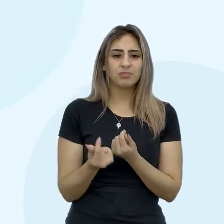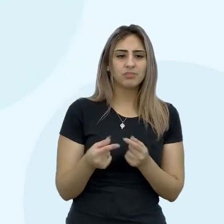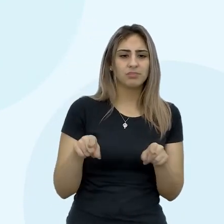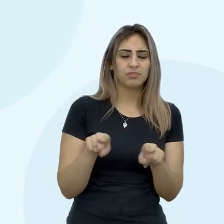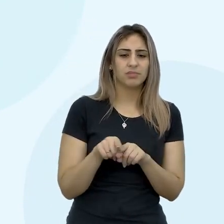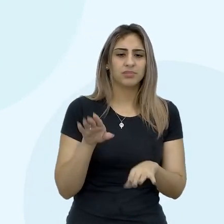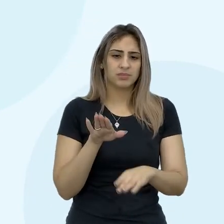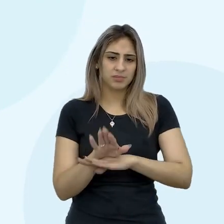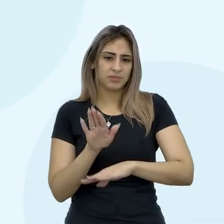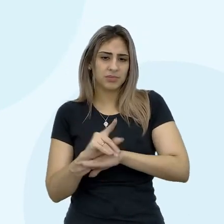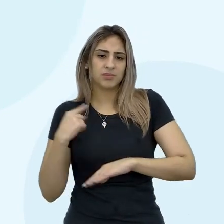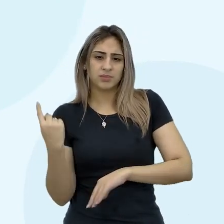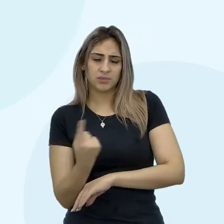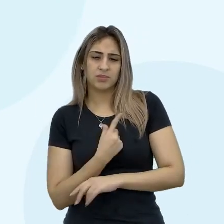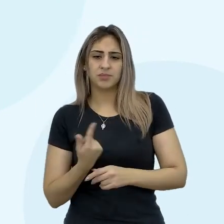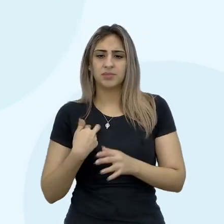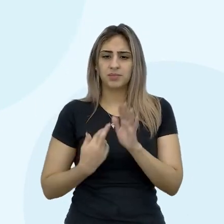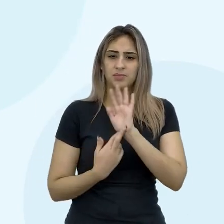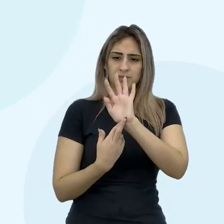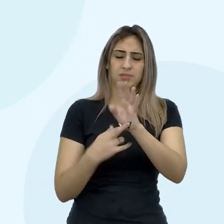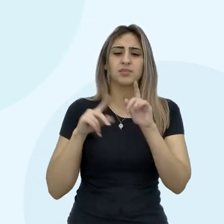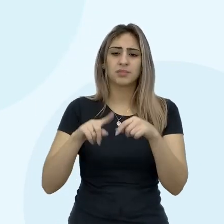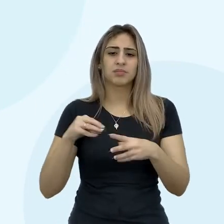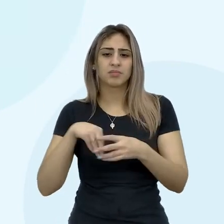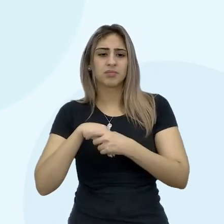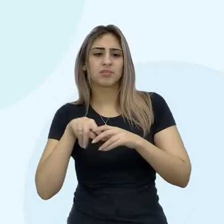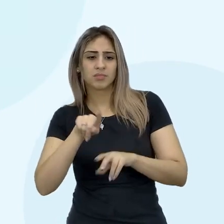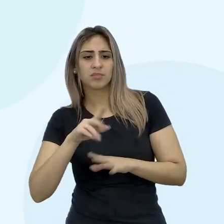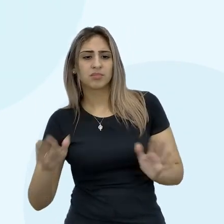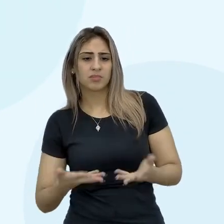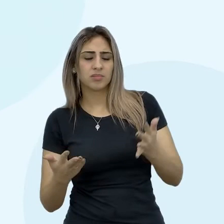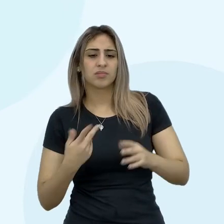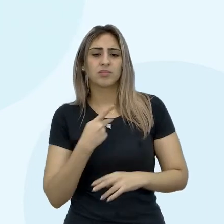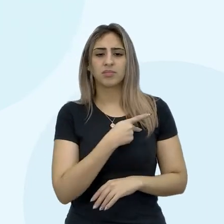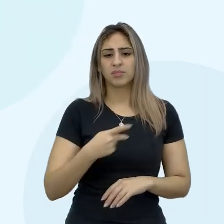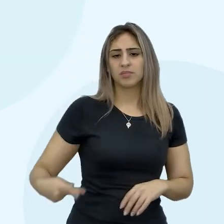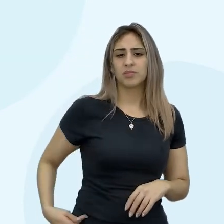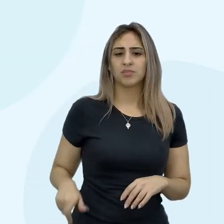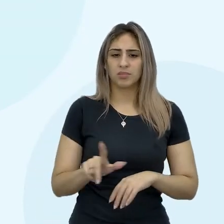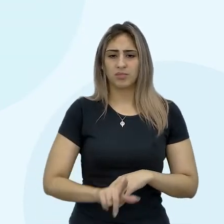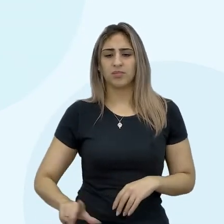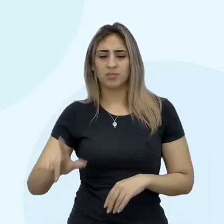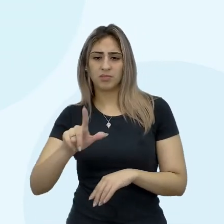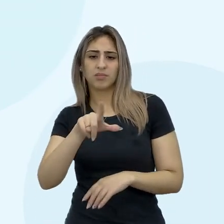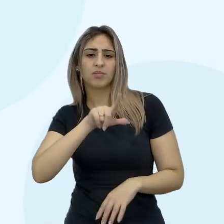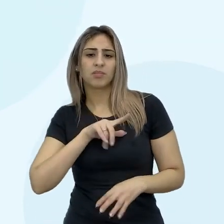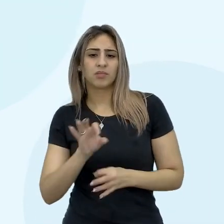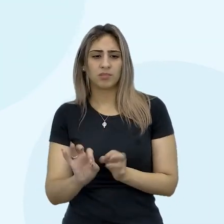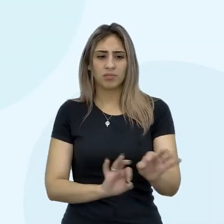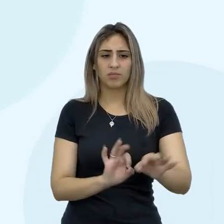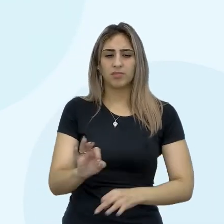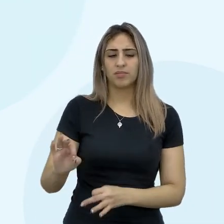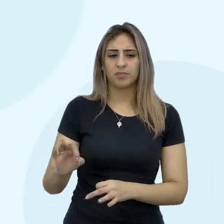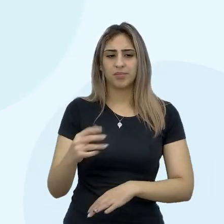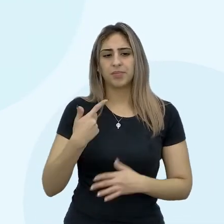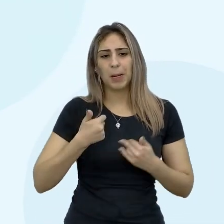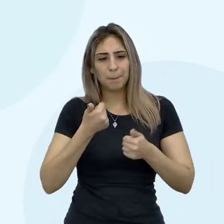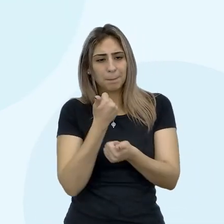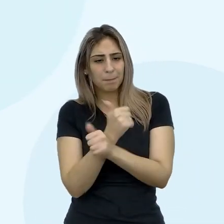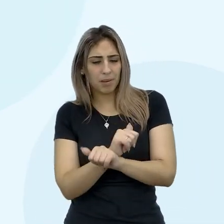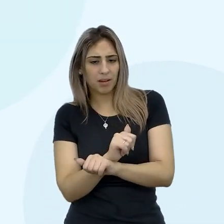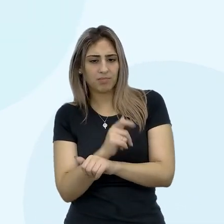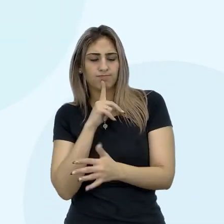orçamentárias e que as atribuições dos nossos representantes, isto é, os incentivos que o presidente e os legisladores têm, conduzem a uma